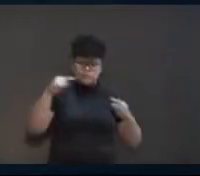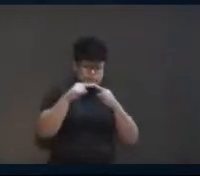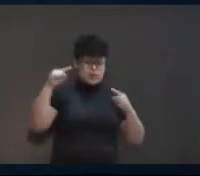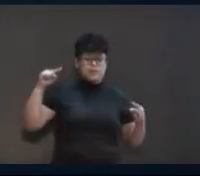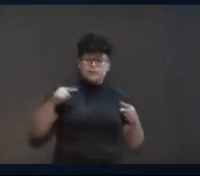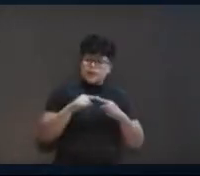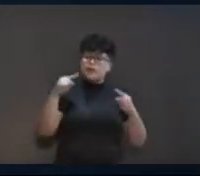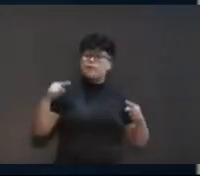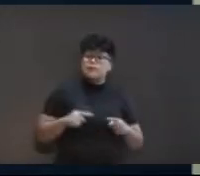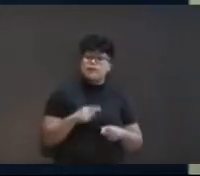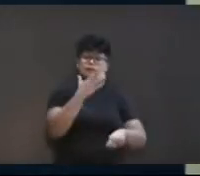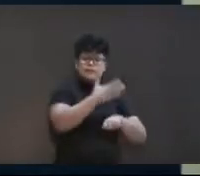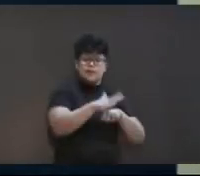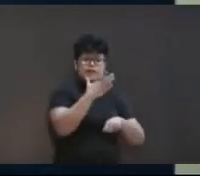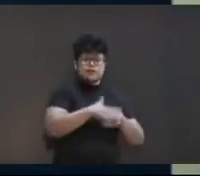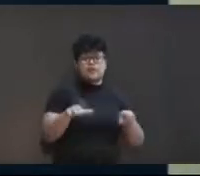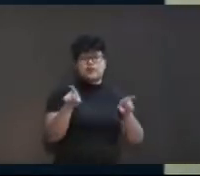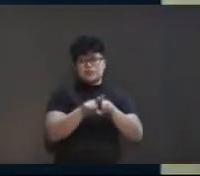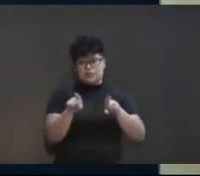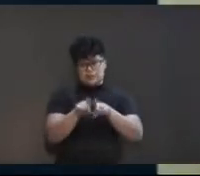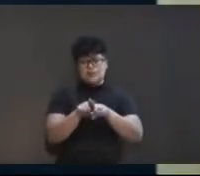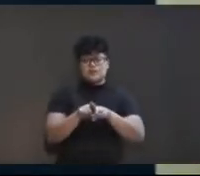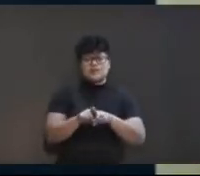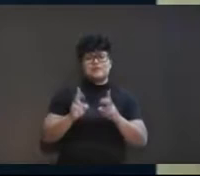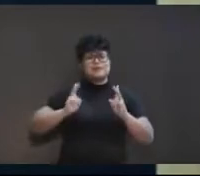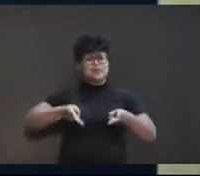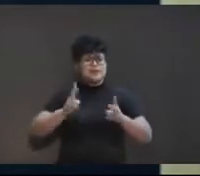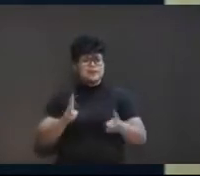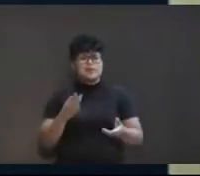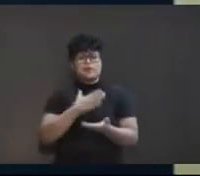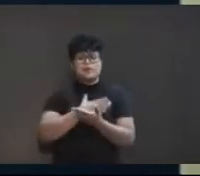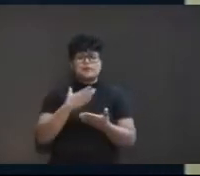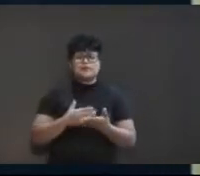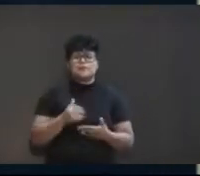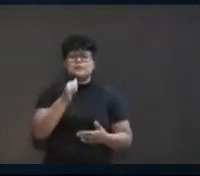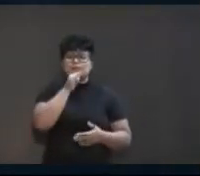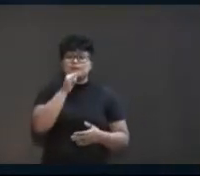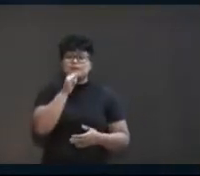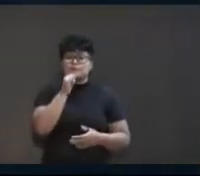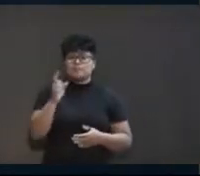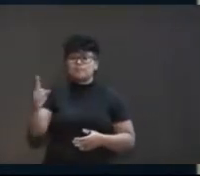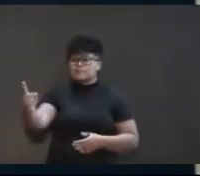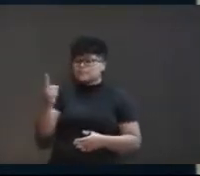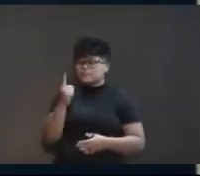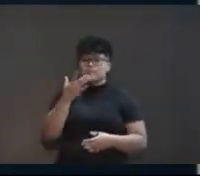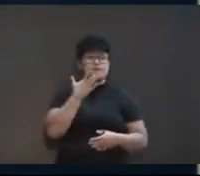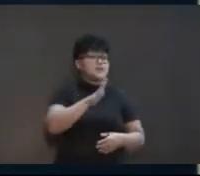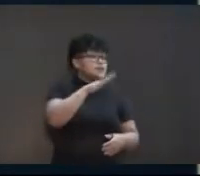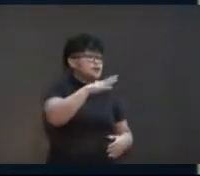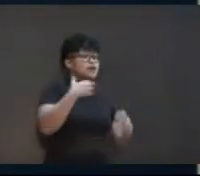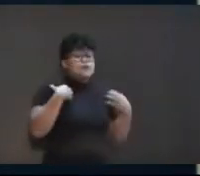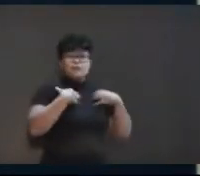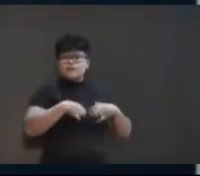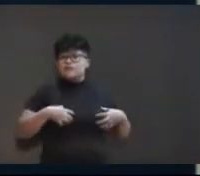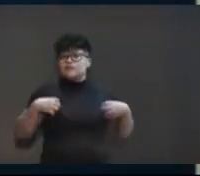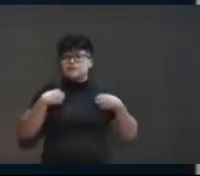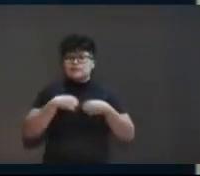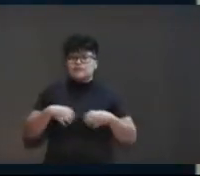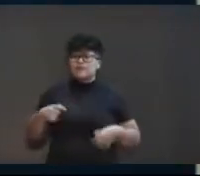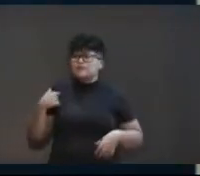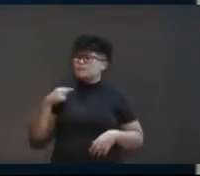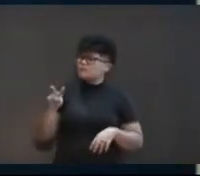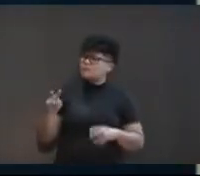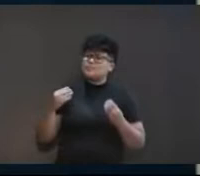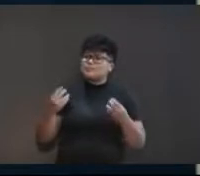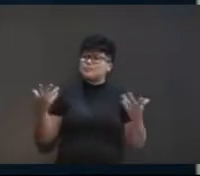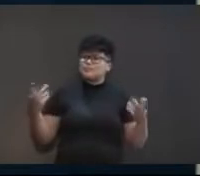as necessidades numérica dele às vezes ele chegava para mim na minha sala Liliane tô desesperada esse o que não dá